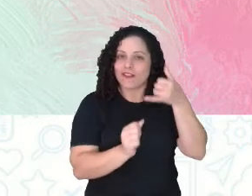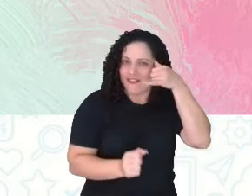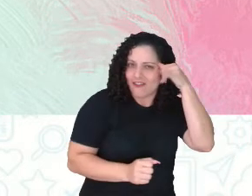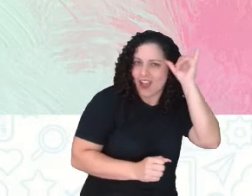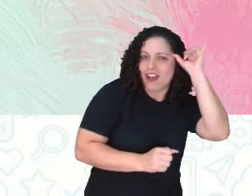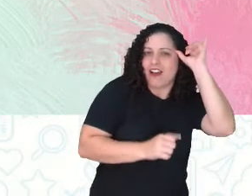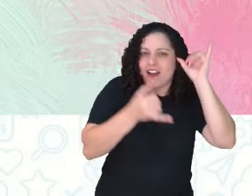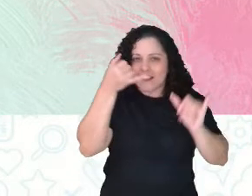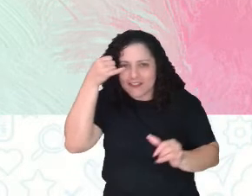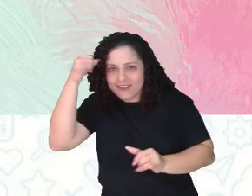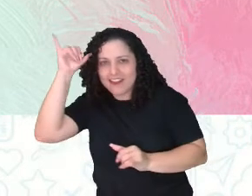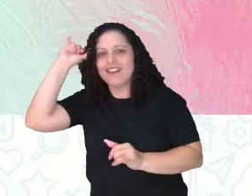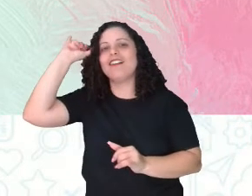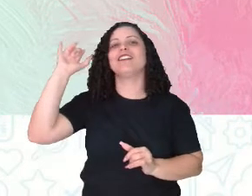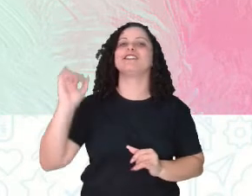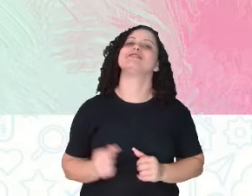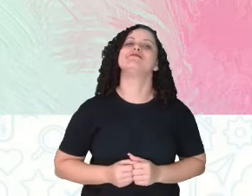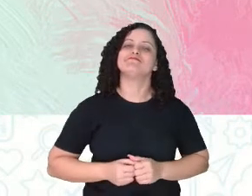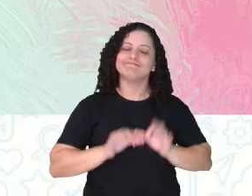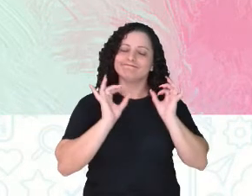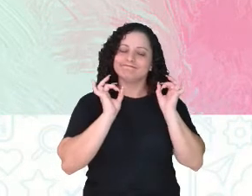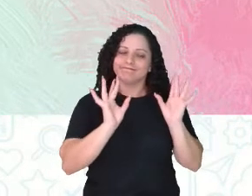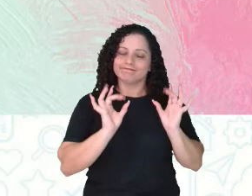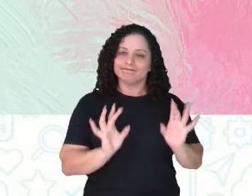mugindo docemente.